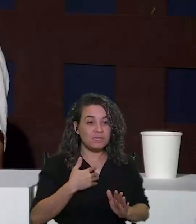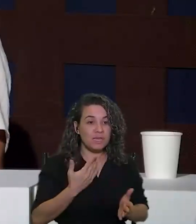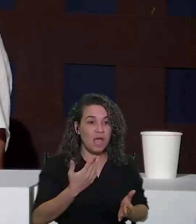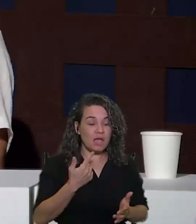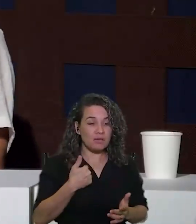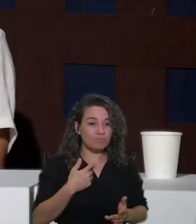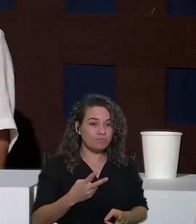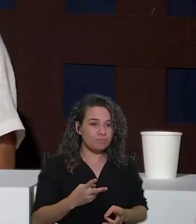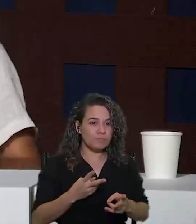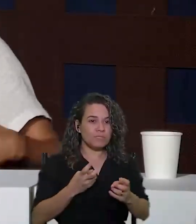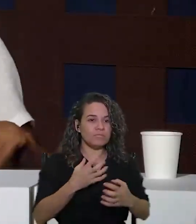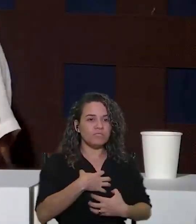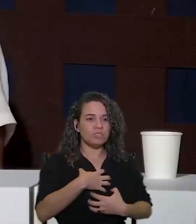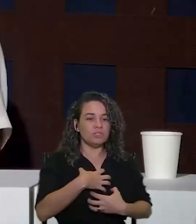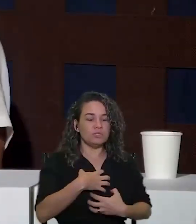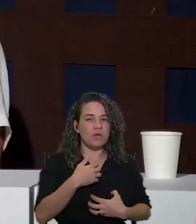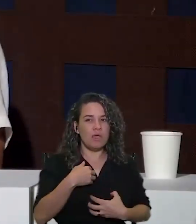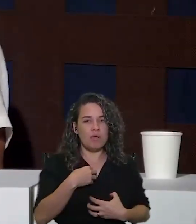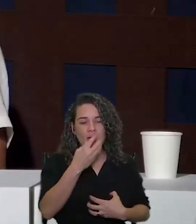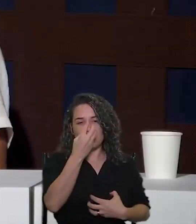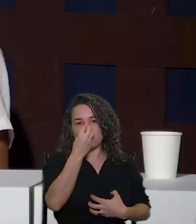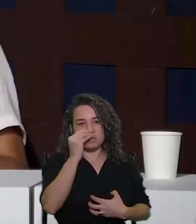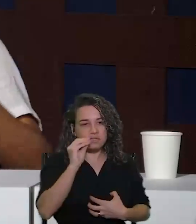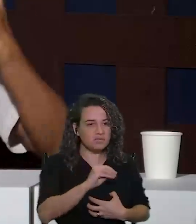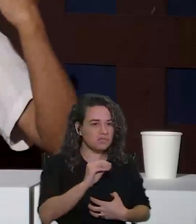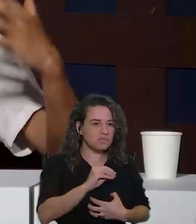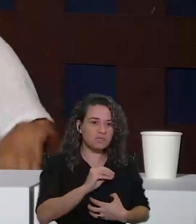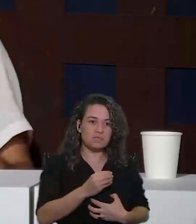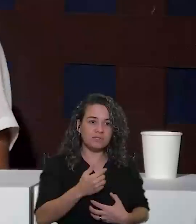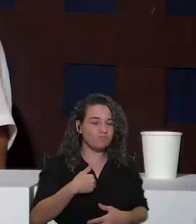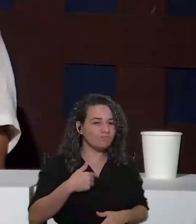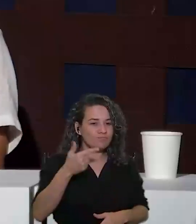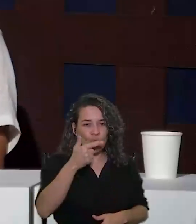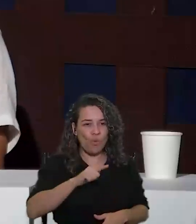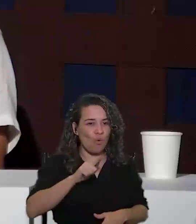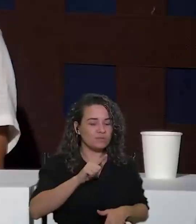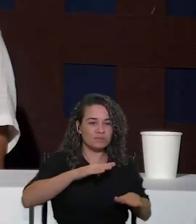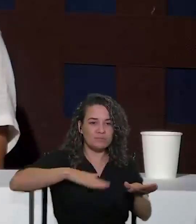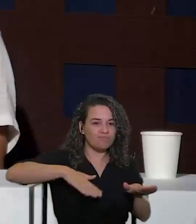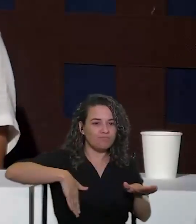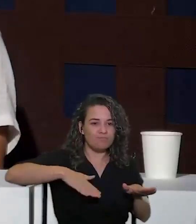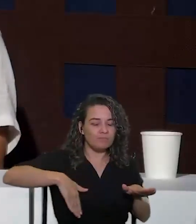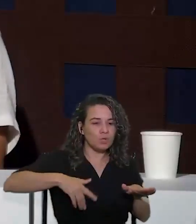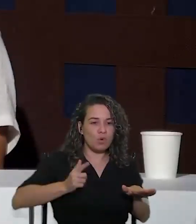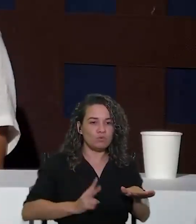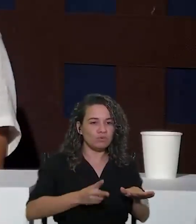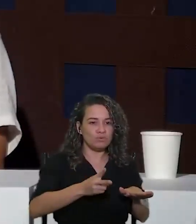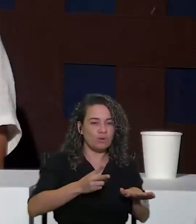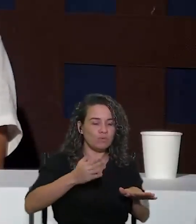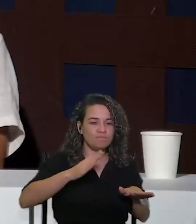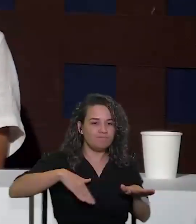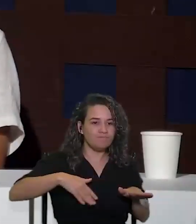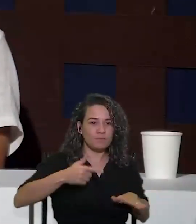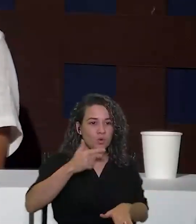eu desisti, assim, quando o meu corpo não aguentava mais fazer esforço. E aí eu desisti, e nessa